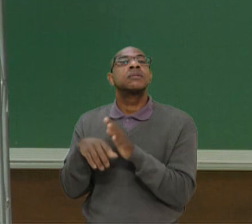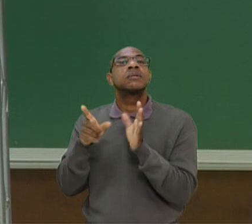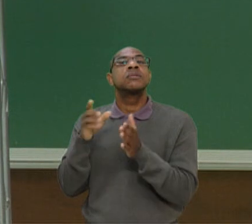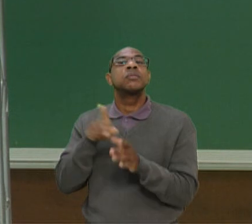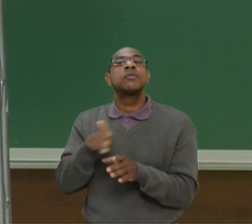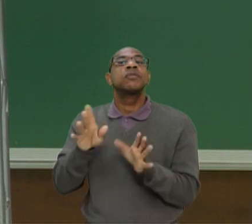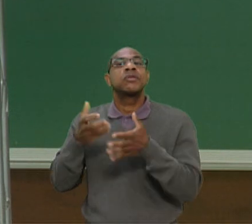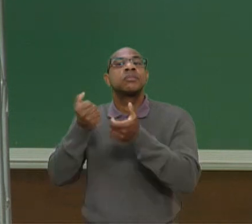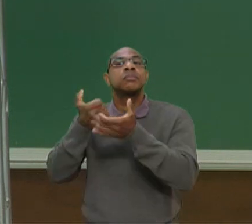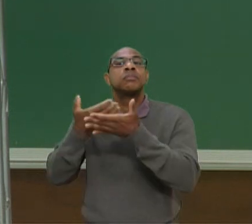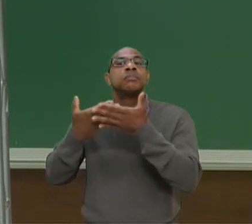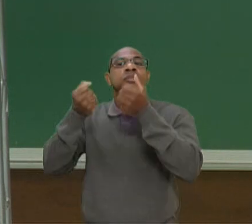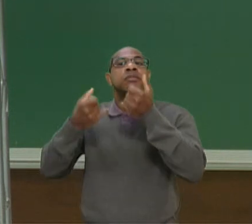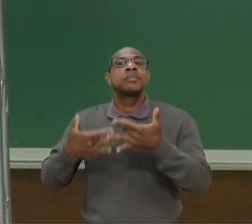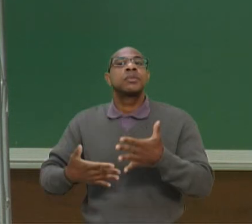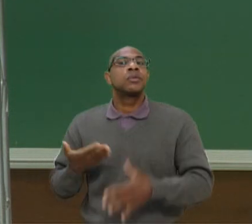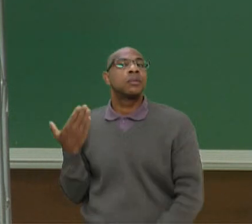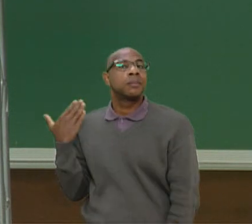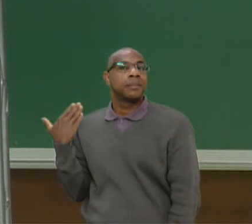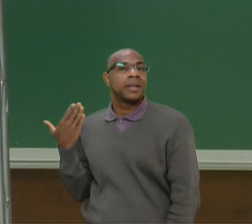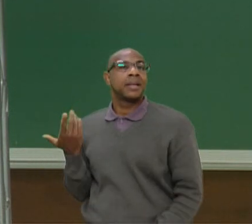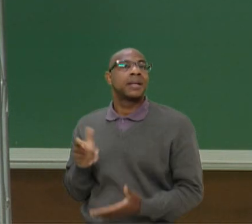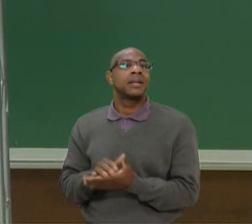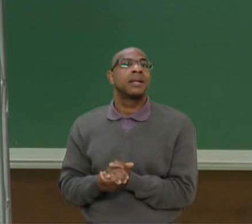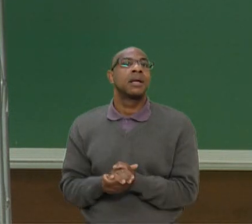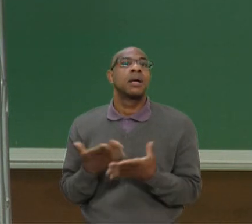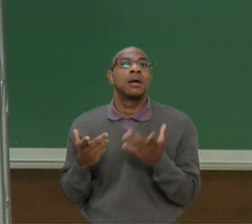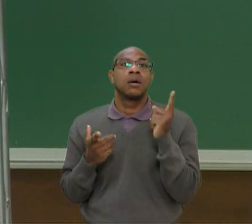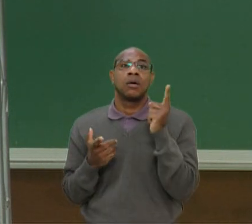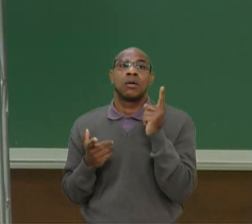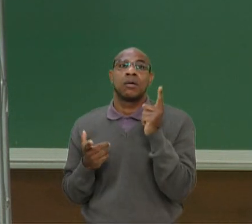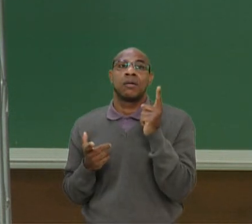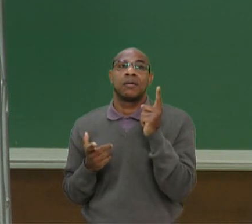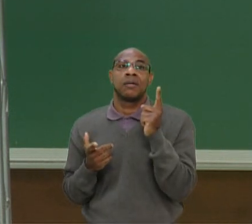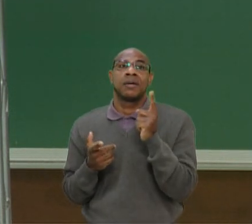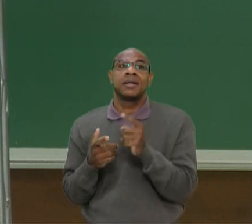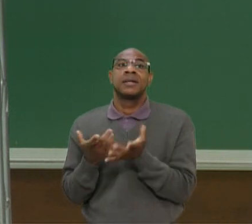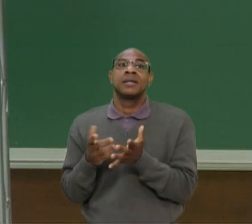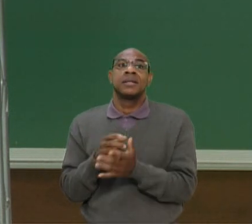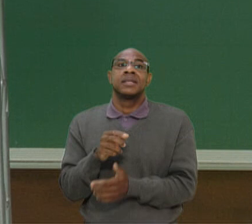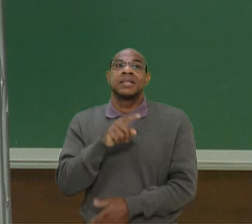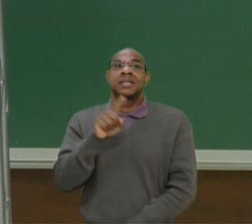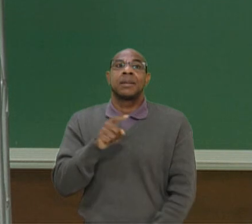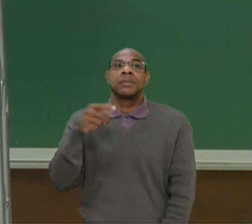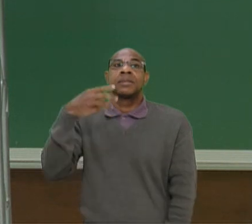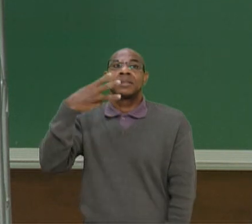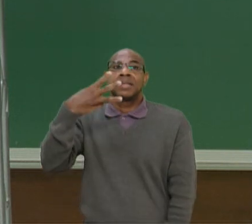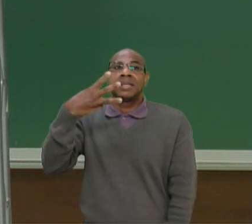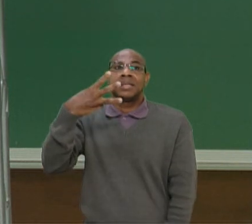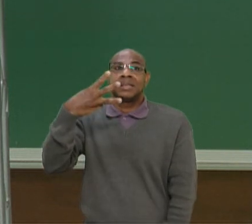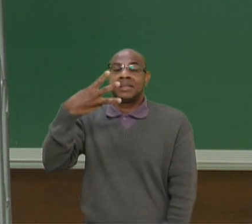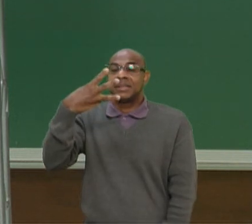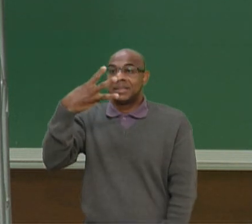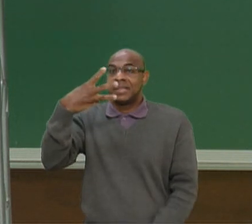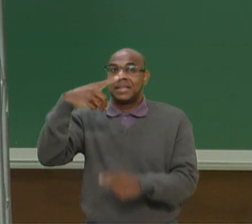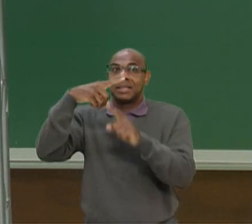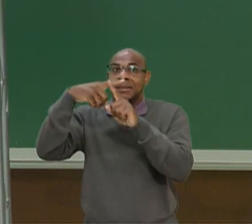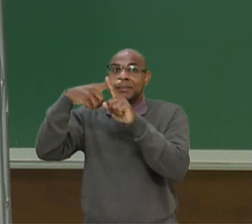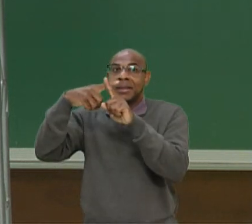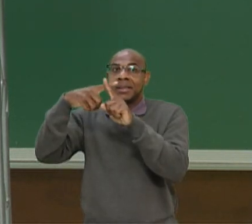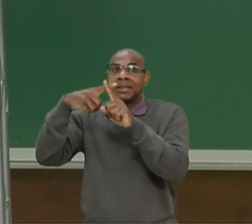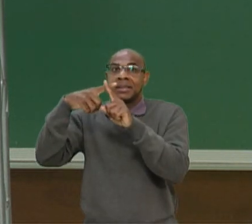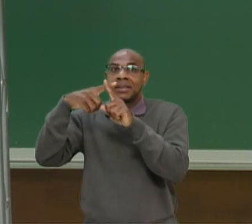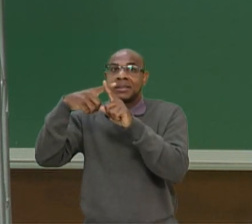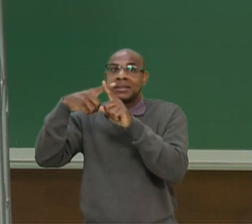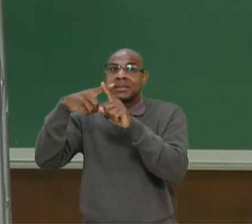anteriores. Dado z, 3 mais y, menos 2i. Então, a parte real é